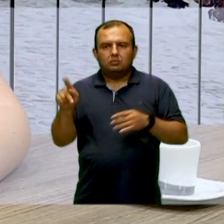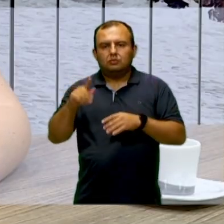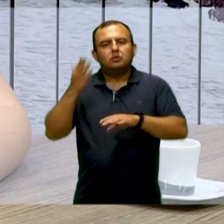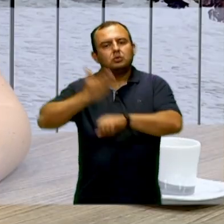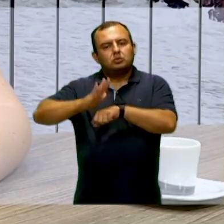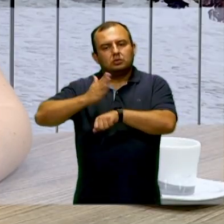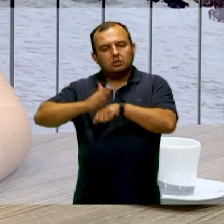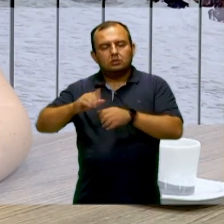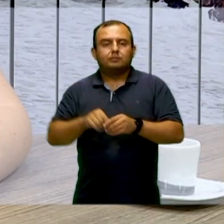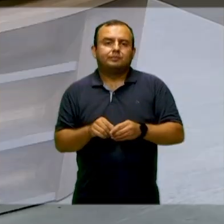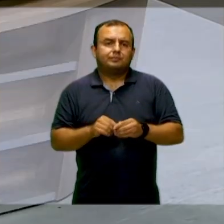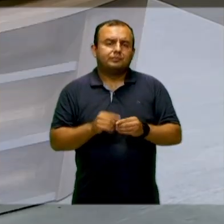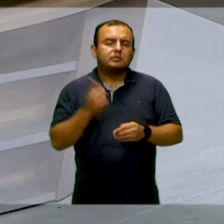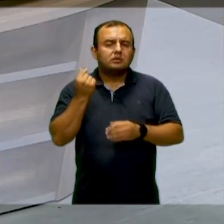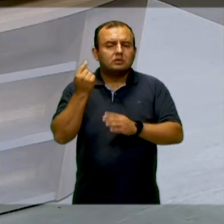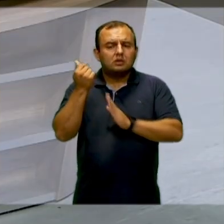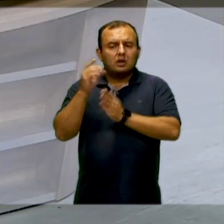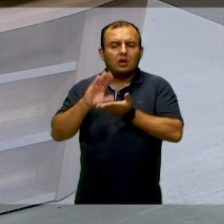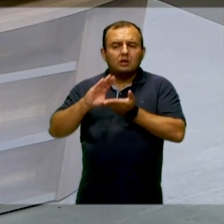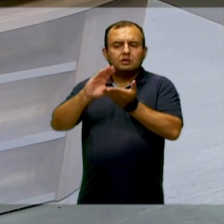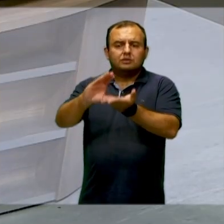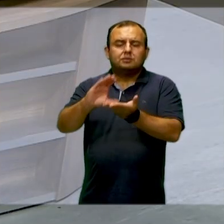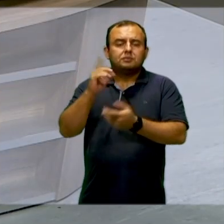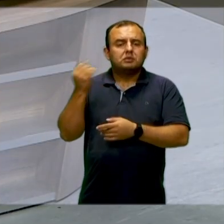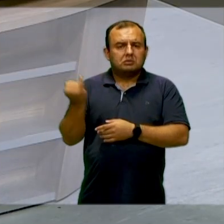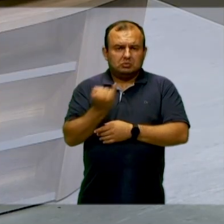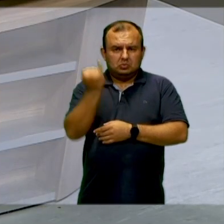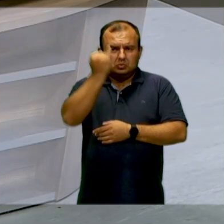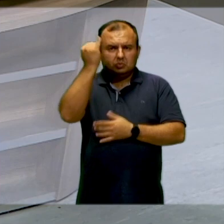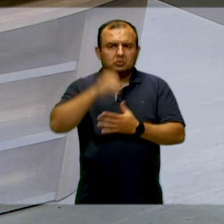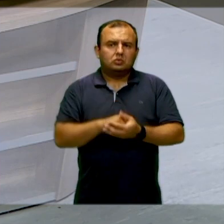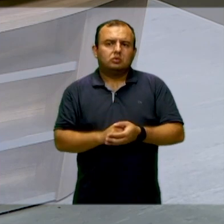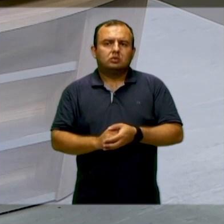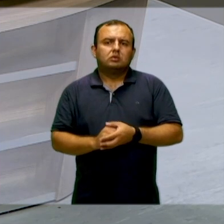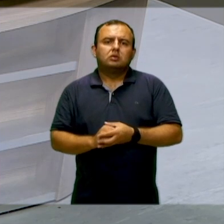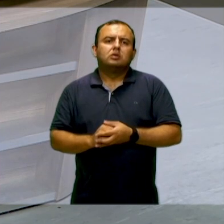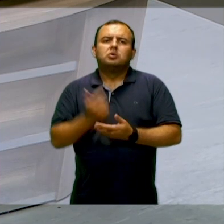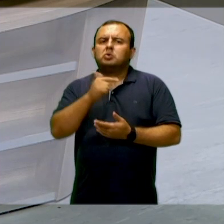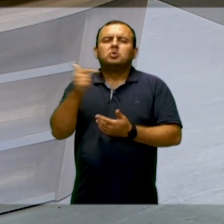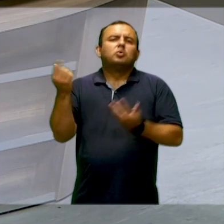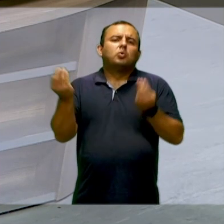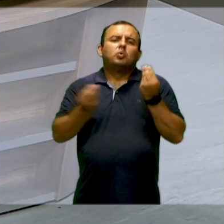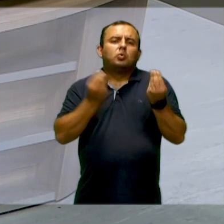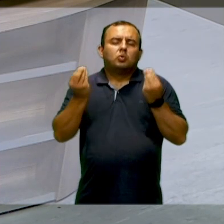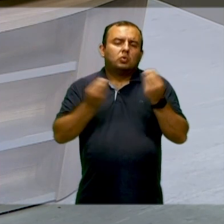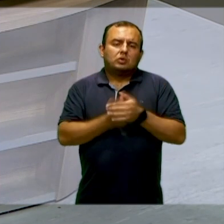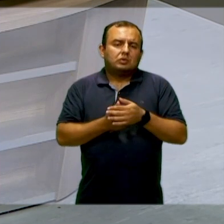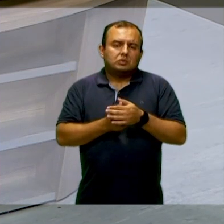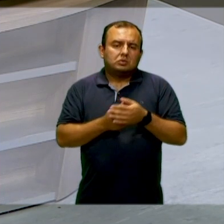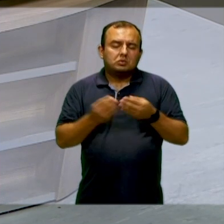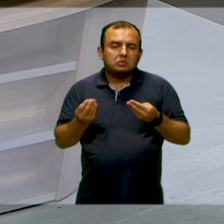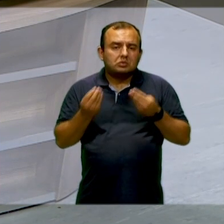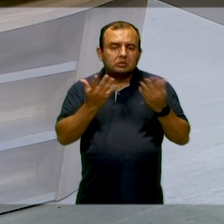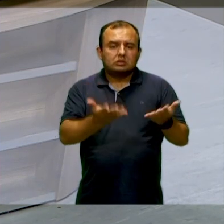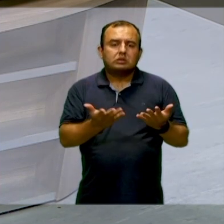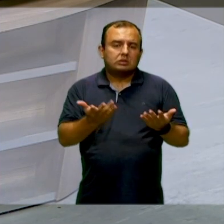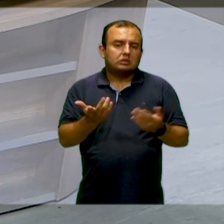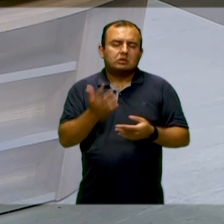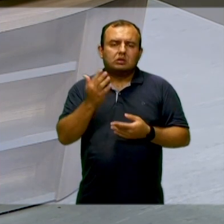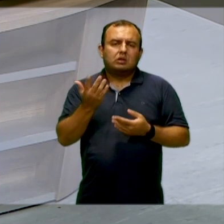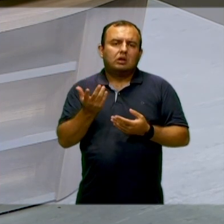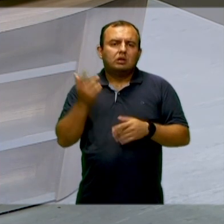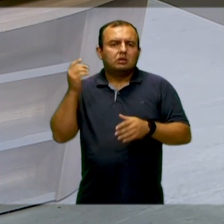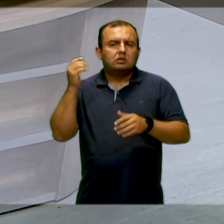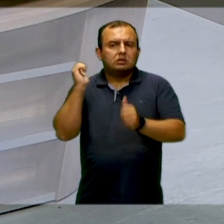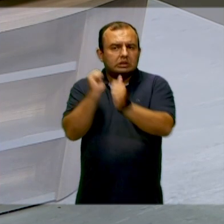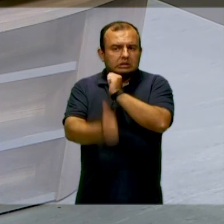né? Essa verba, ela é essencial, né? Porque não tem como ele se dedicar, mesmo que não seja um